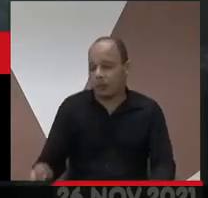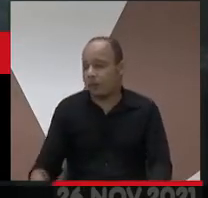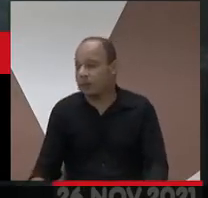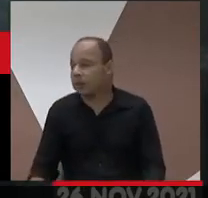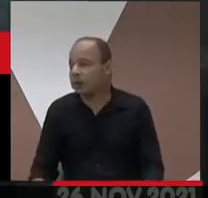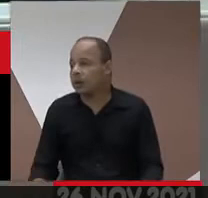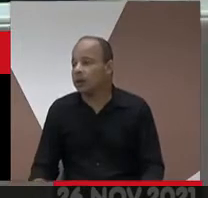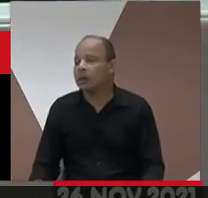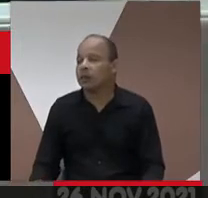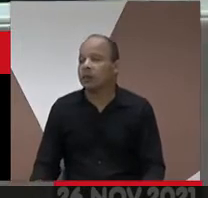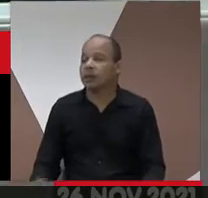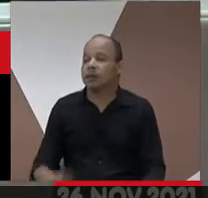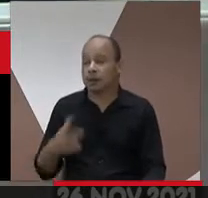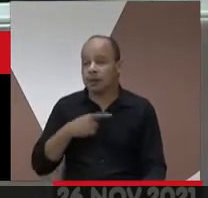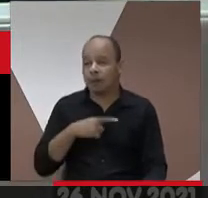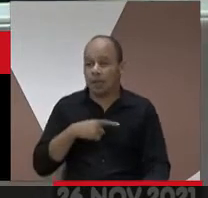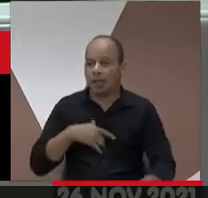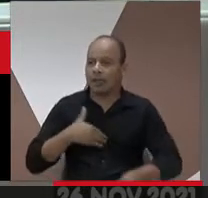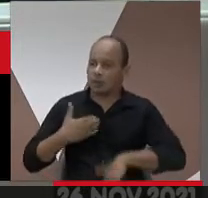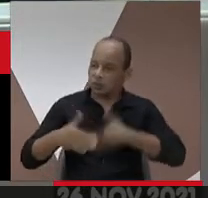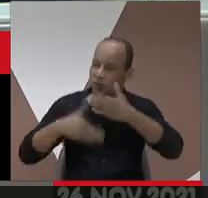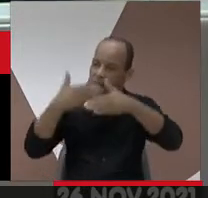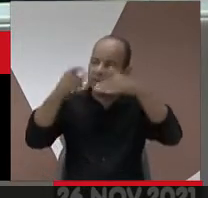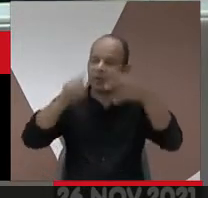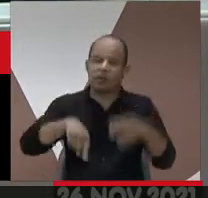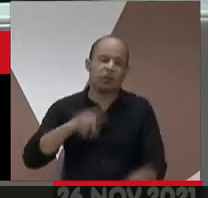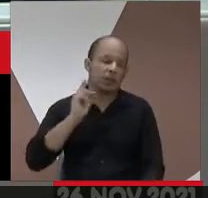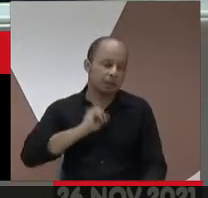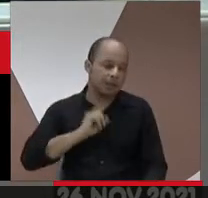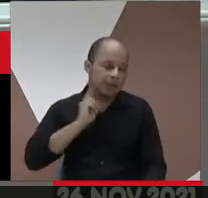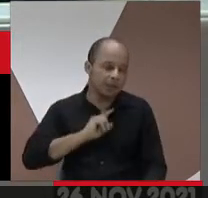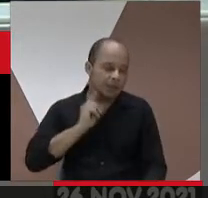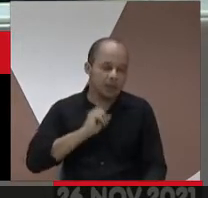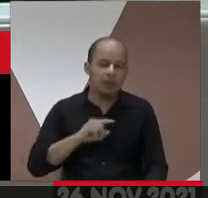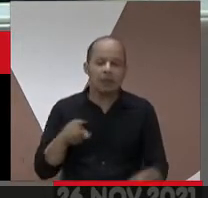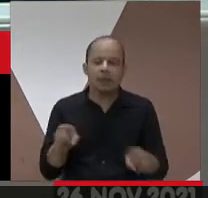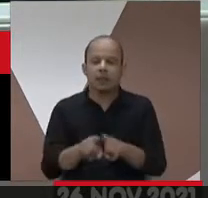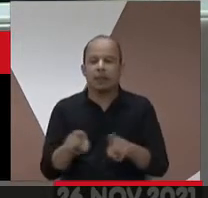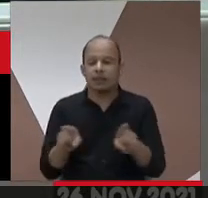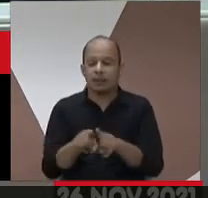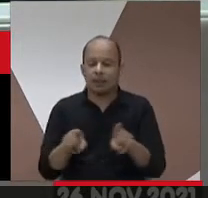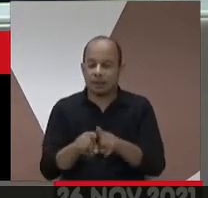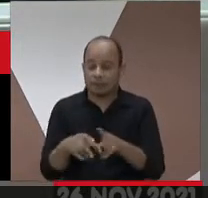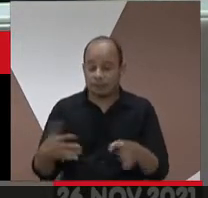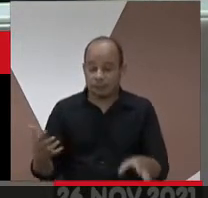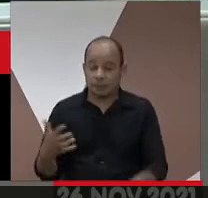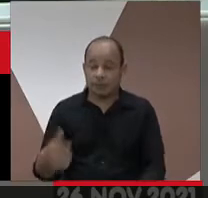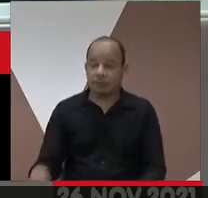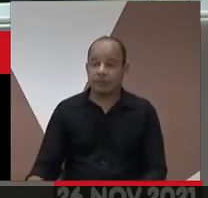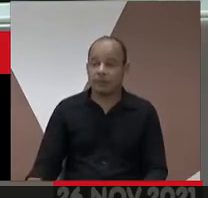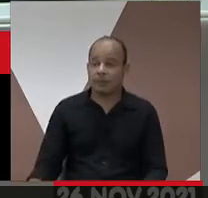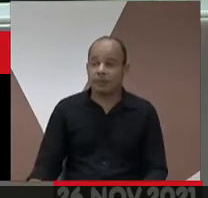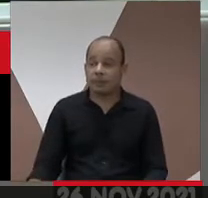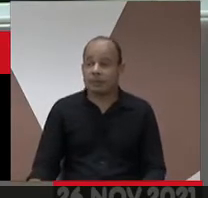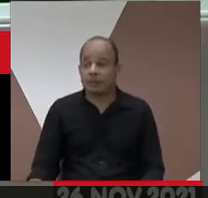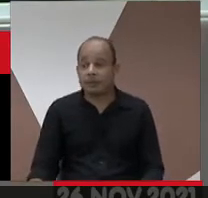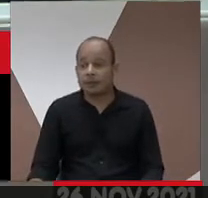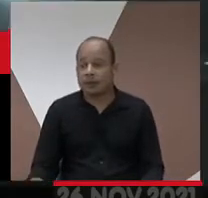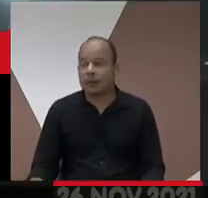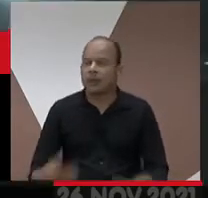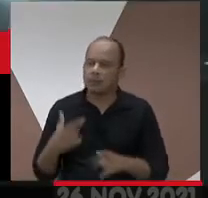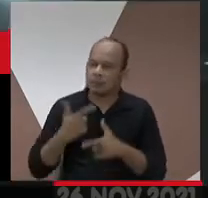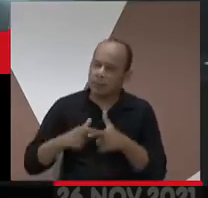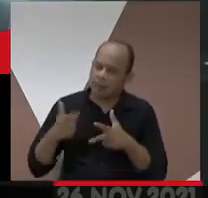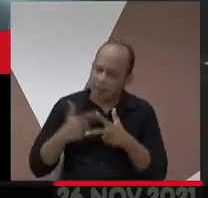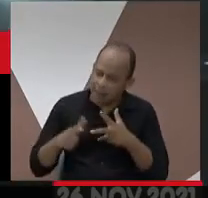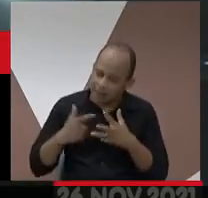no desenvolvimento de Minas Gerais e na equalização de problemas de mobilidade urbana que